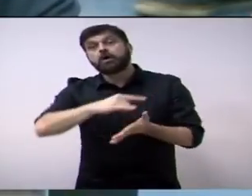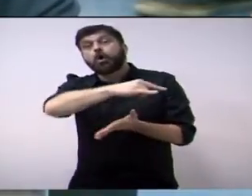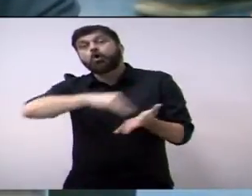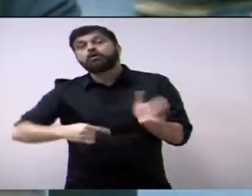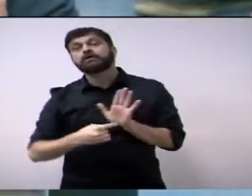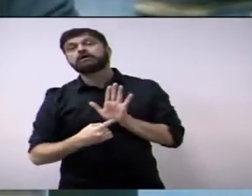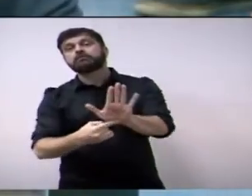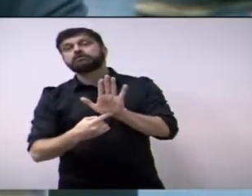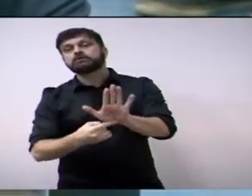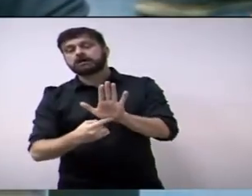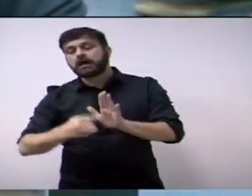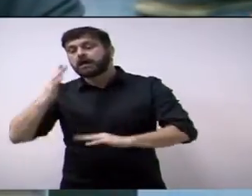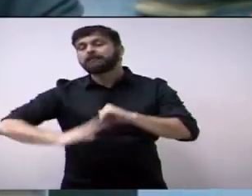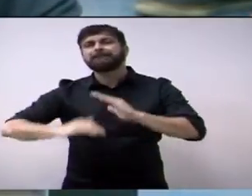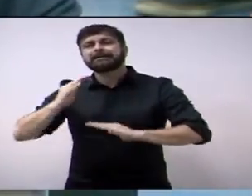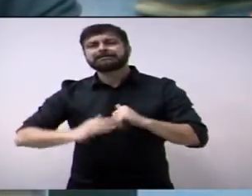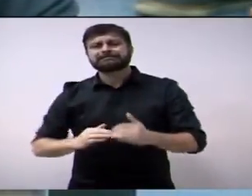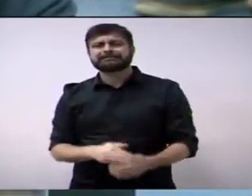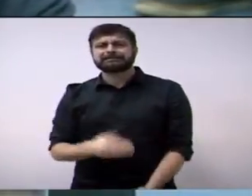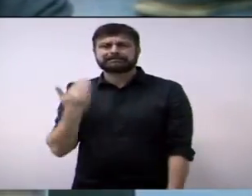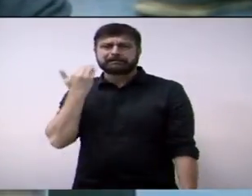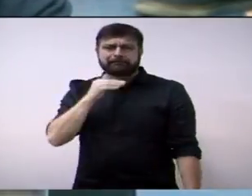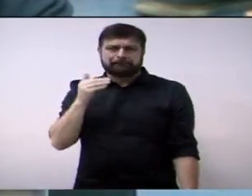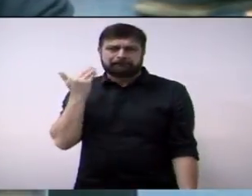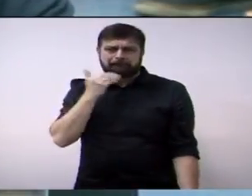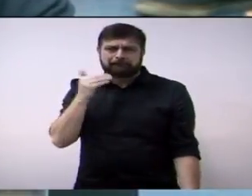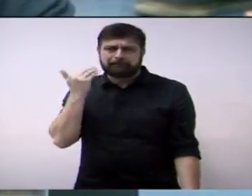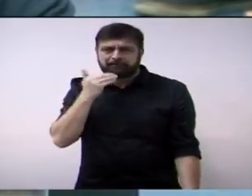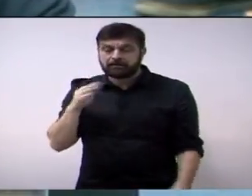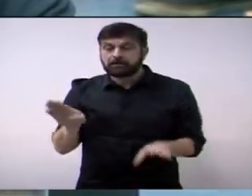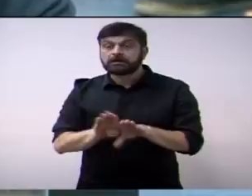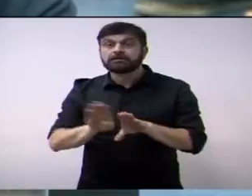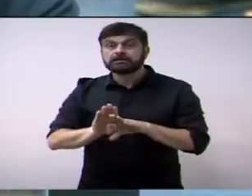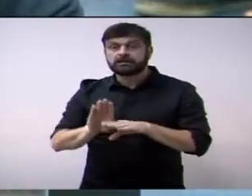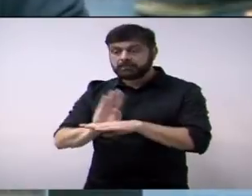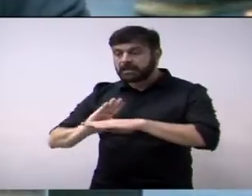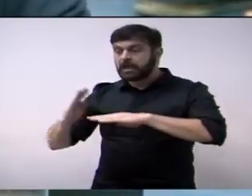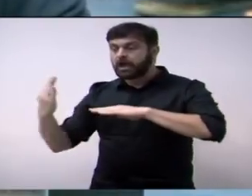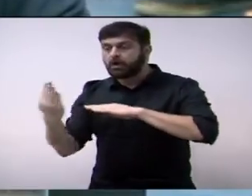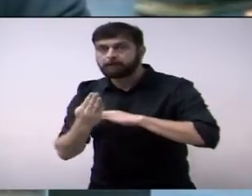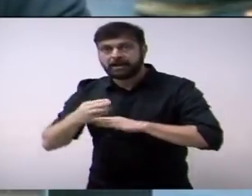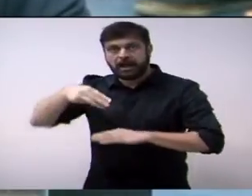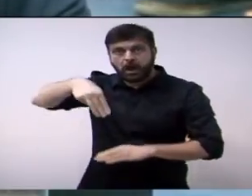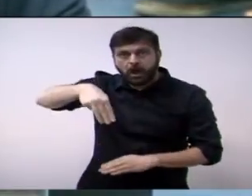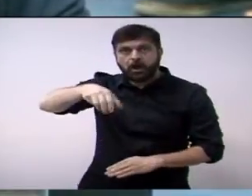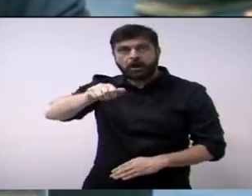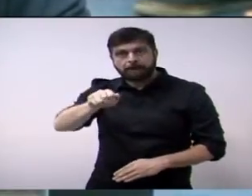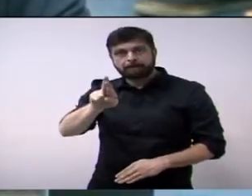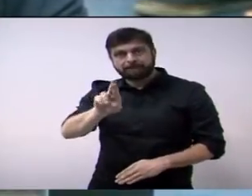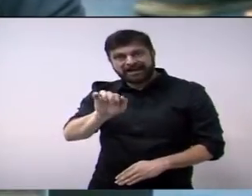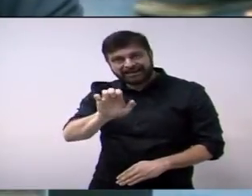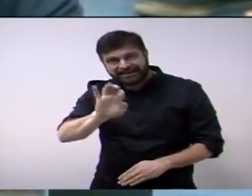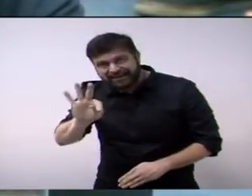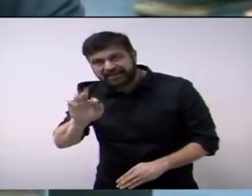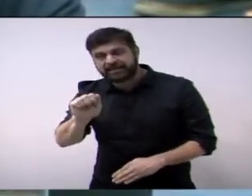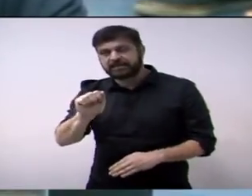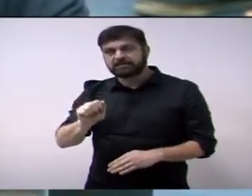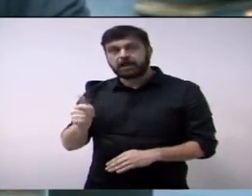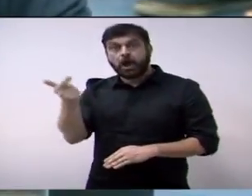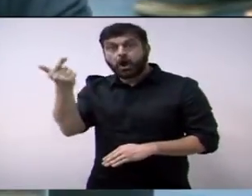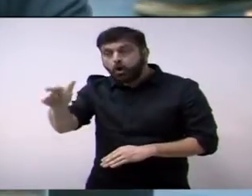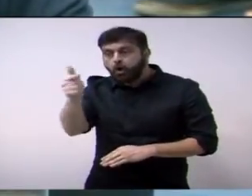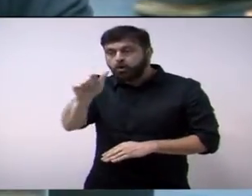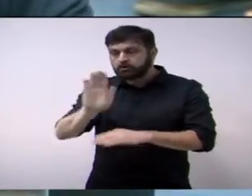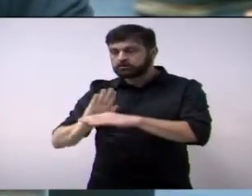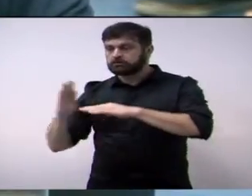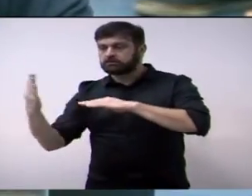empresa e ela está prestando serviços. E a anexação do bairros lá, Marieta, Recanto, entre outras, se vem